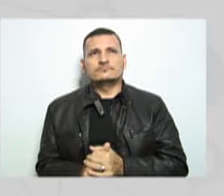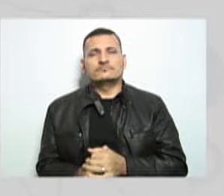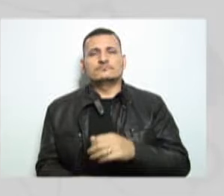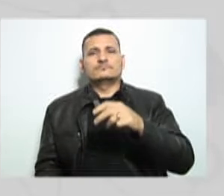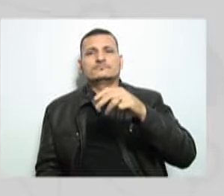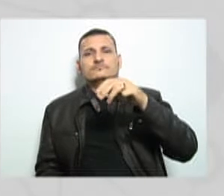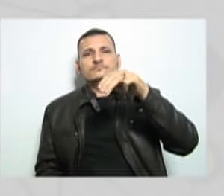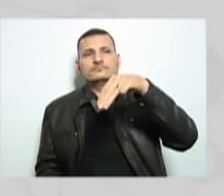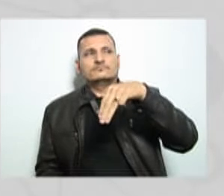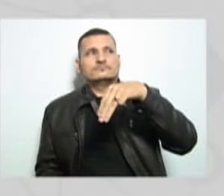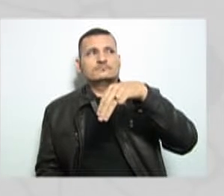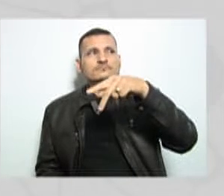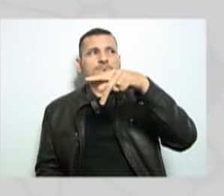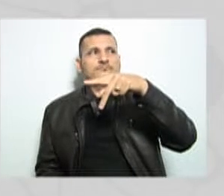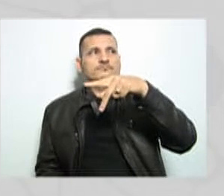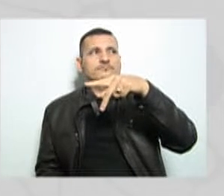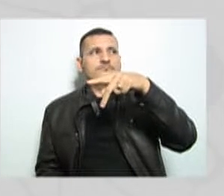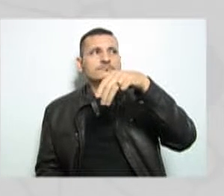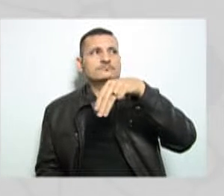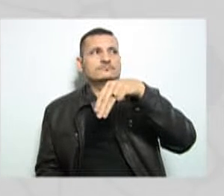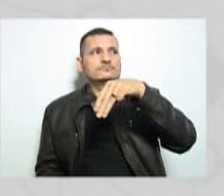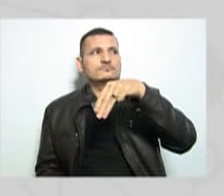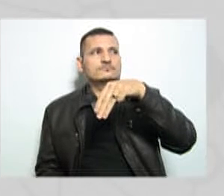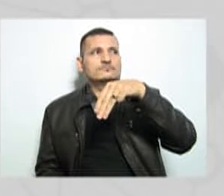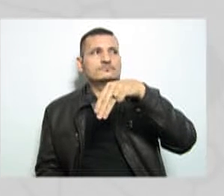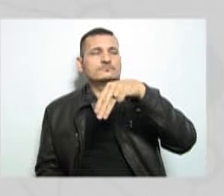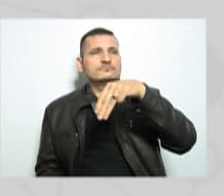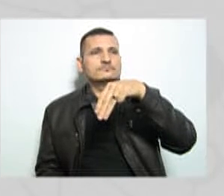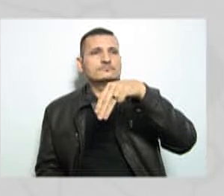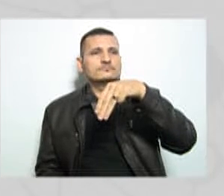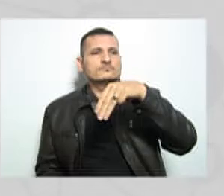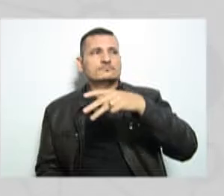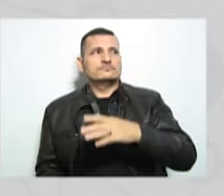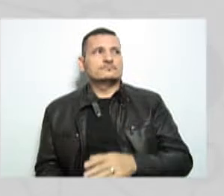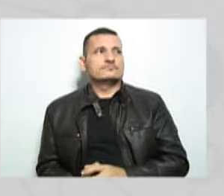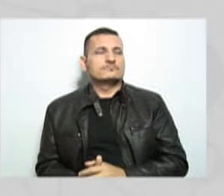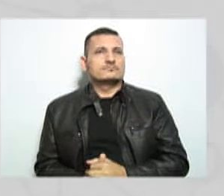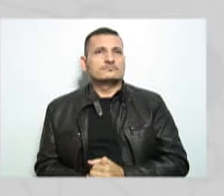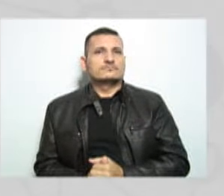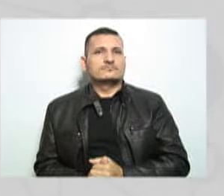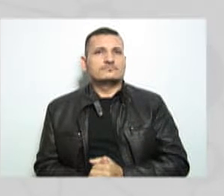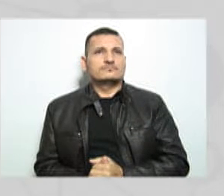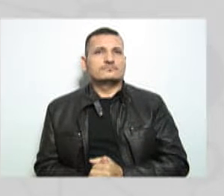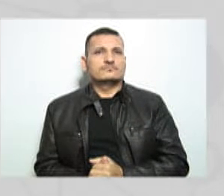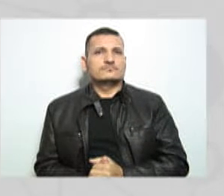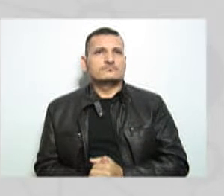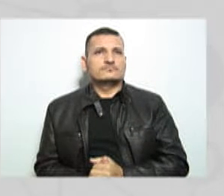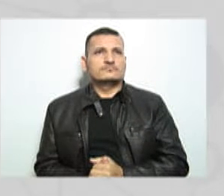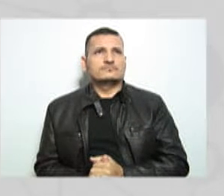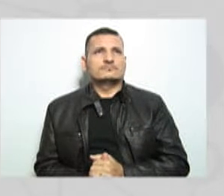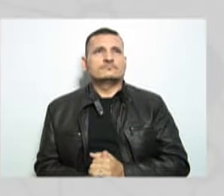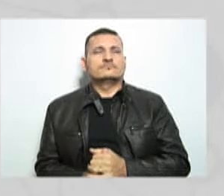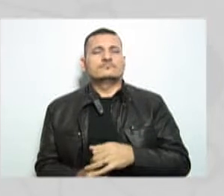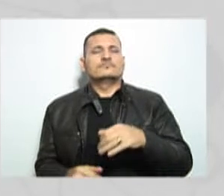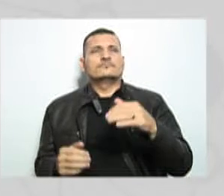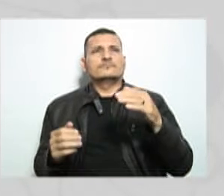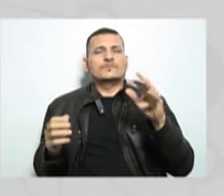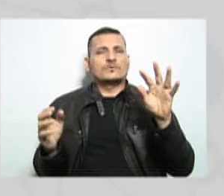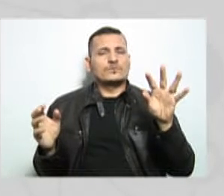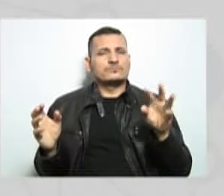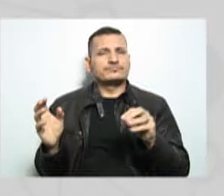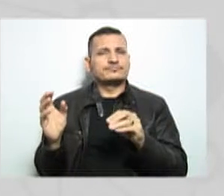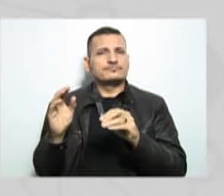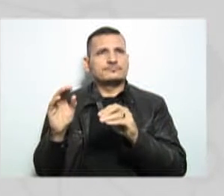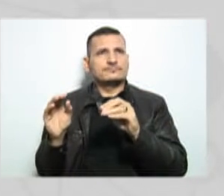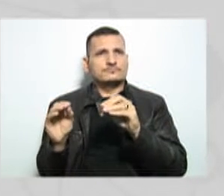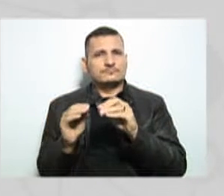ponderada. Na média ponderada, o que acontece? Vou fazer a entrada como em todos, colocar o